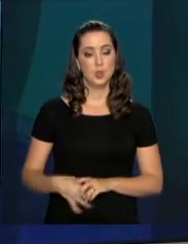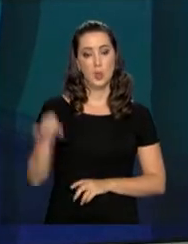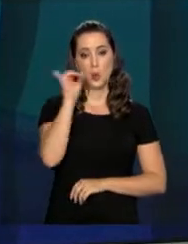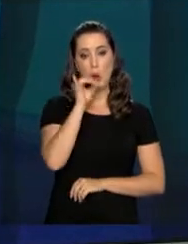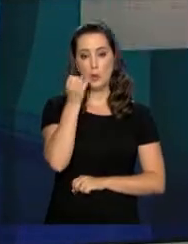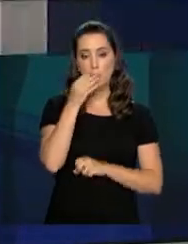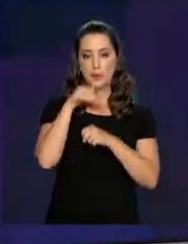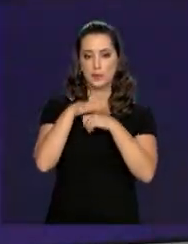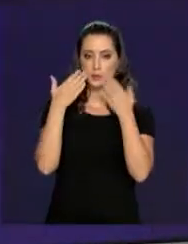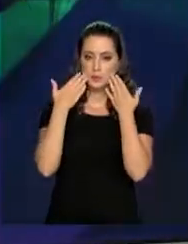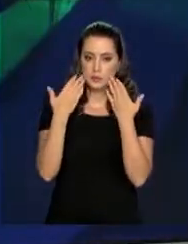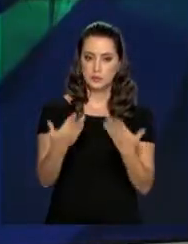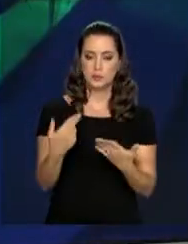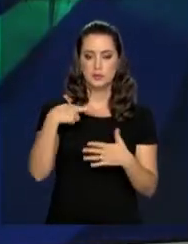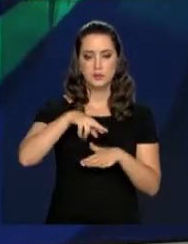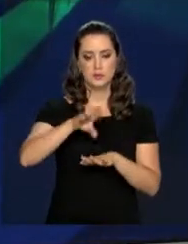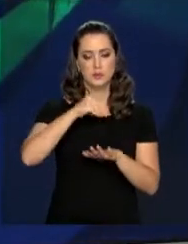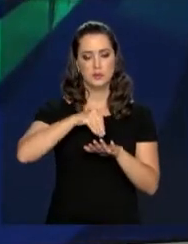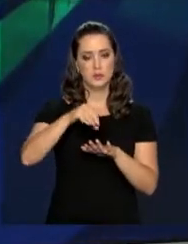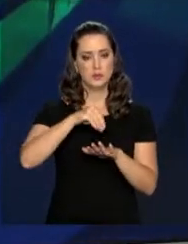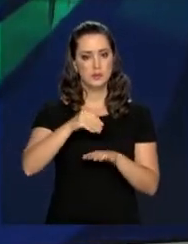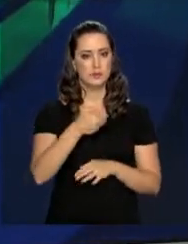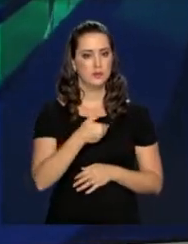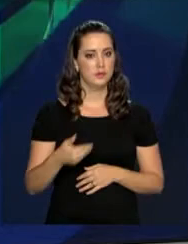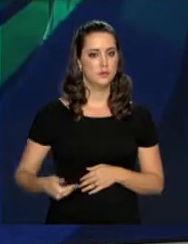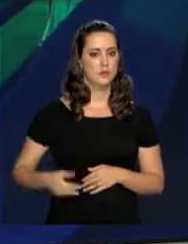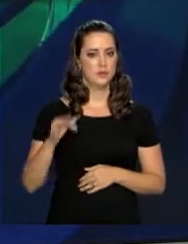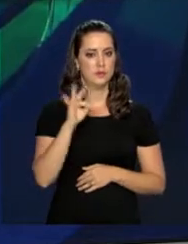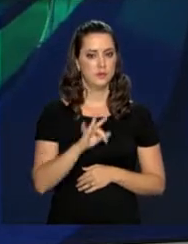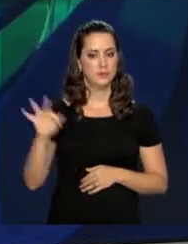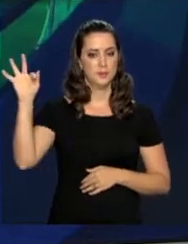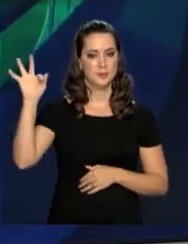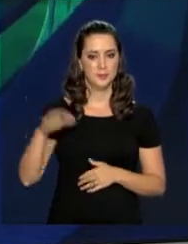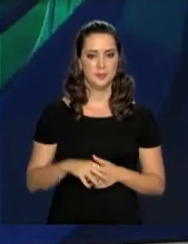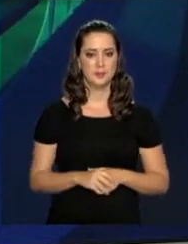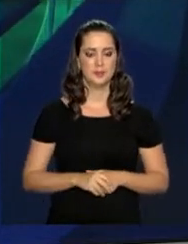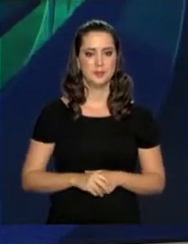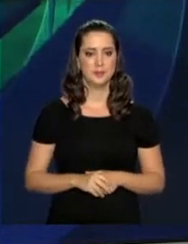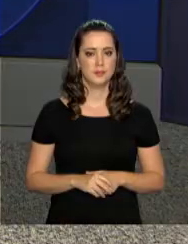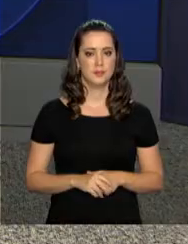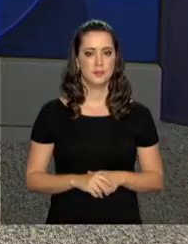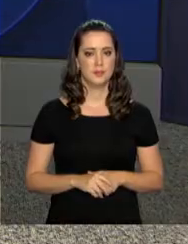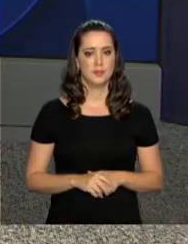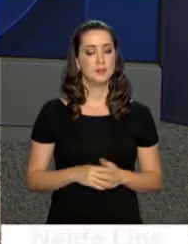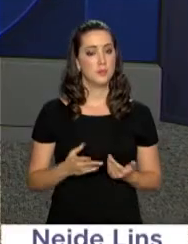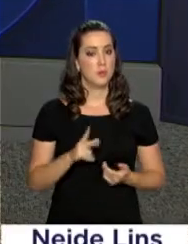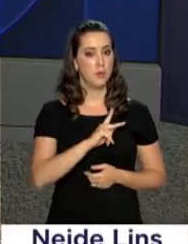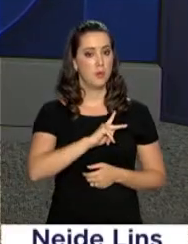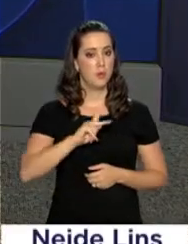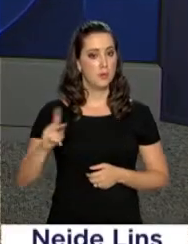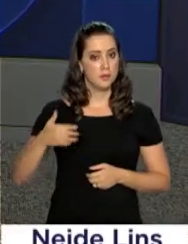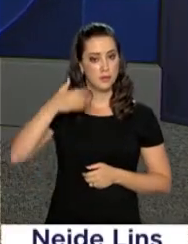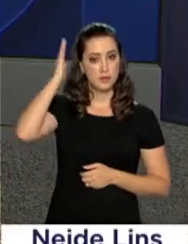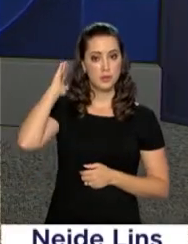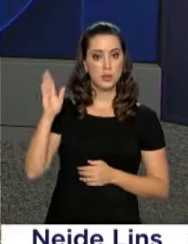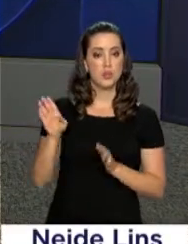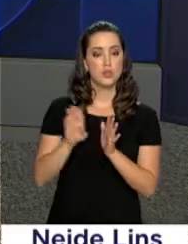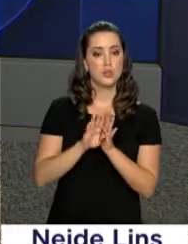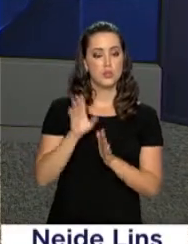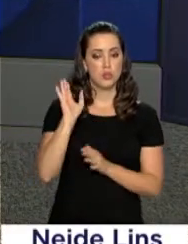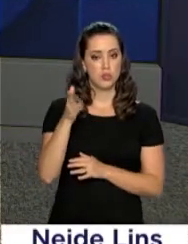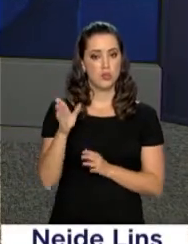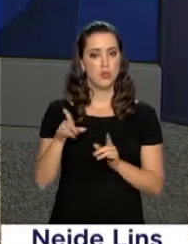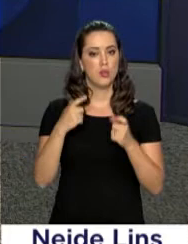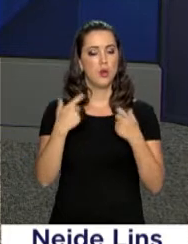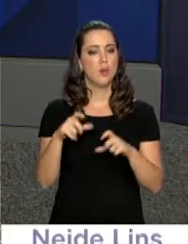Olá, boa noite. No ar, mais uma edição do Repórter NBR com as notícias do governo federal. O presidente Michel Temer chega logo mais